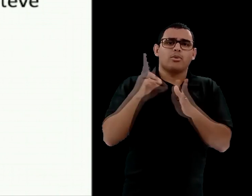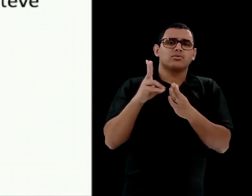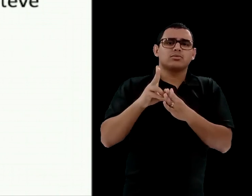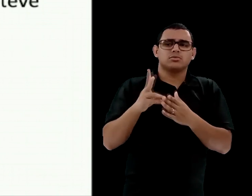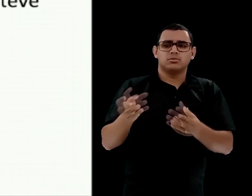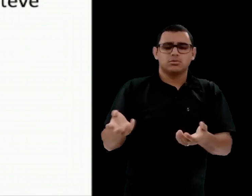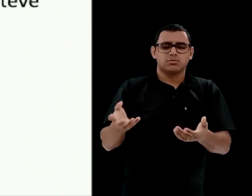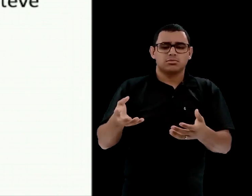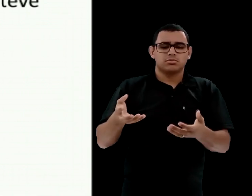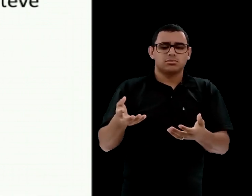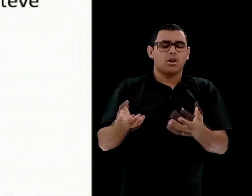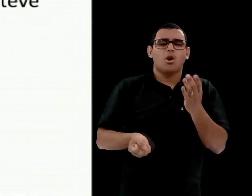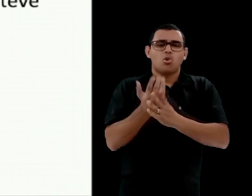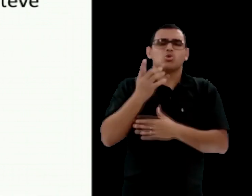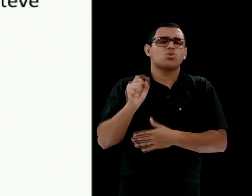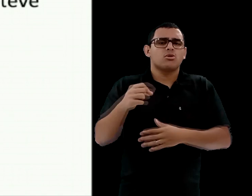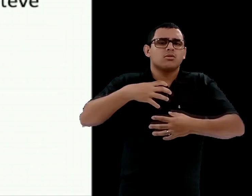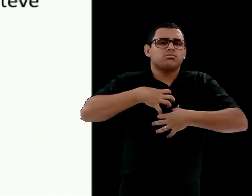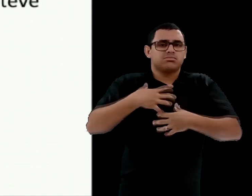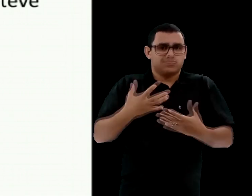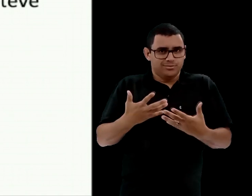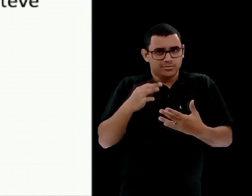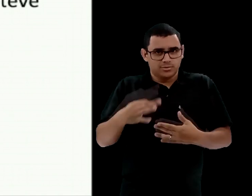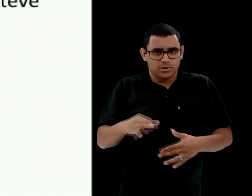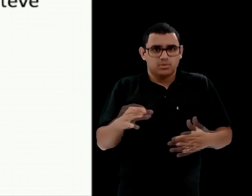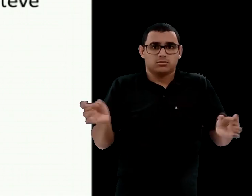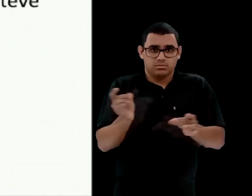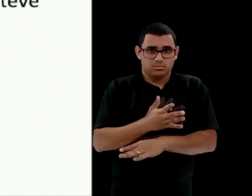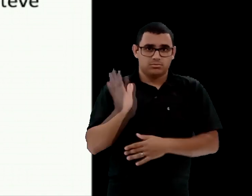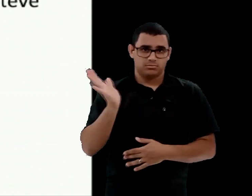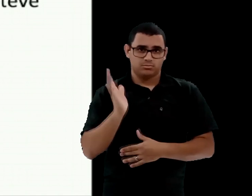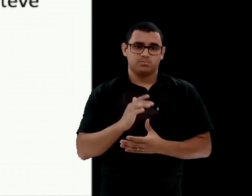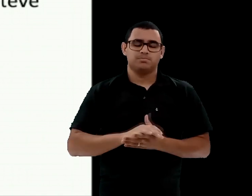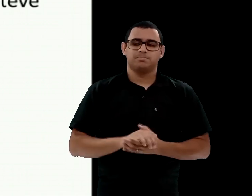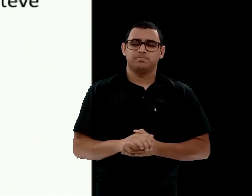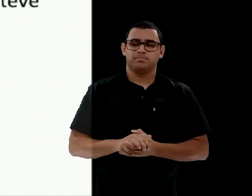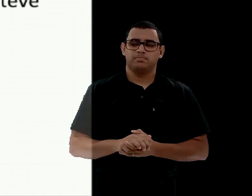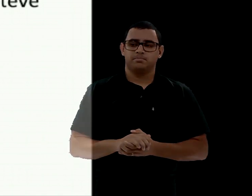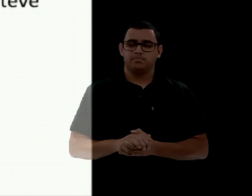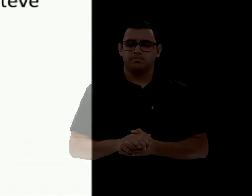enfim, do continente americano, certo? Então, ficamos por aqui por enquanto.